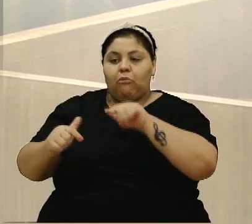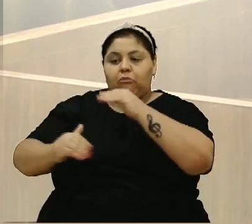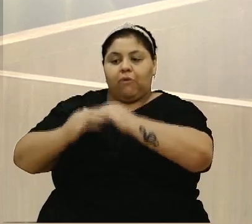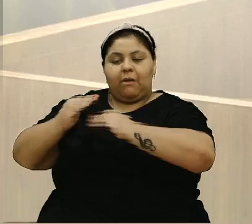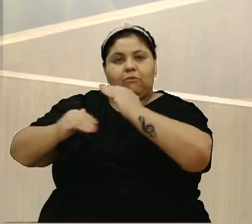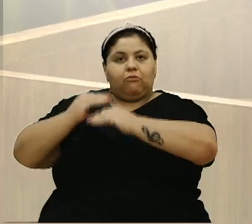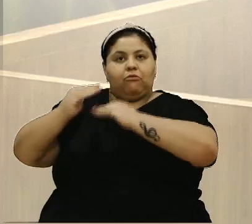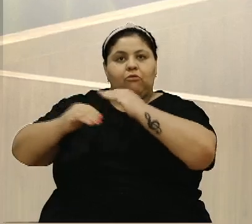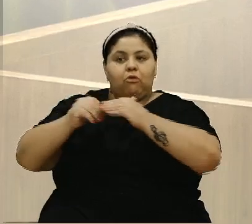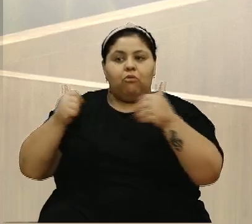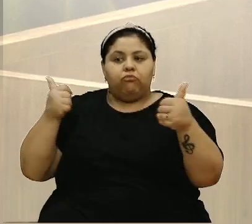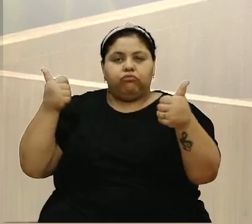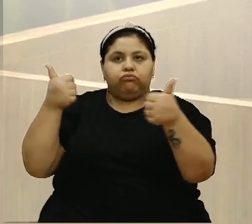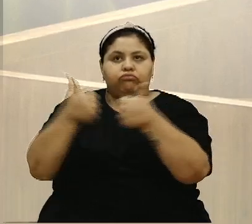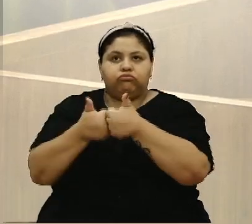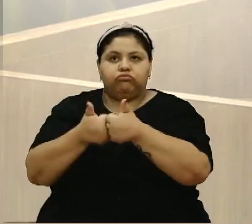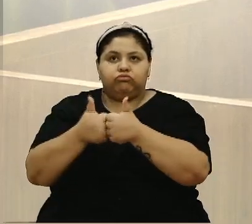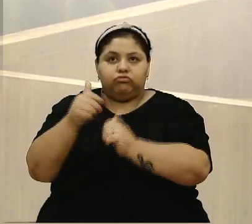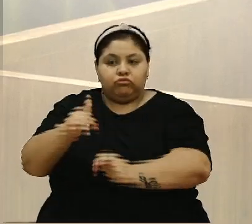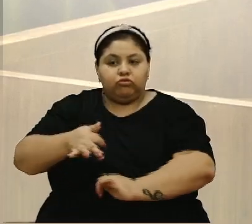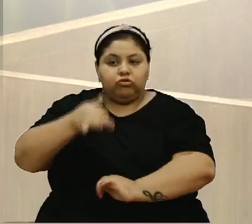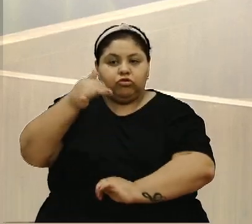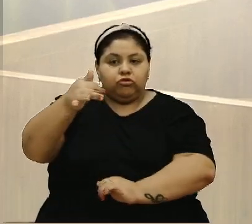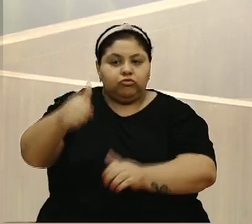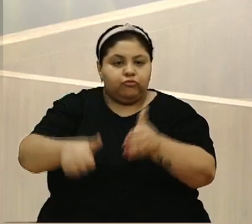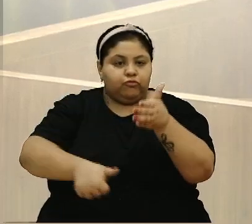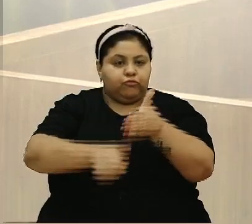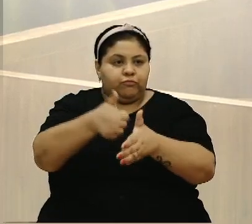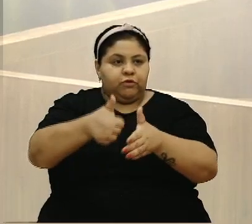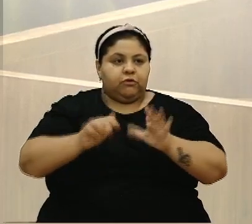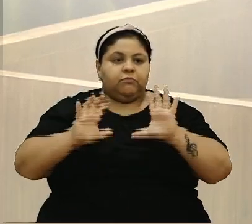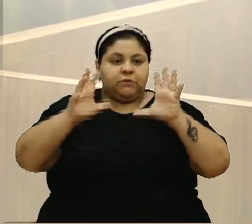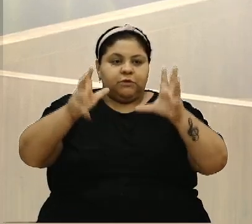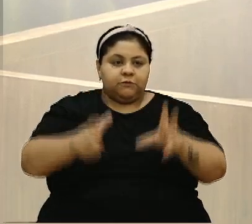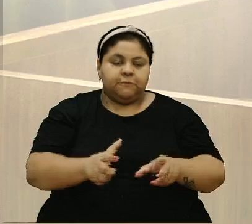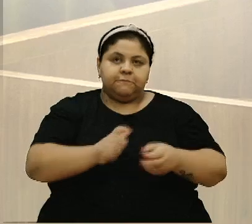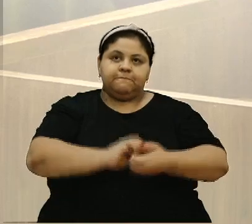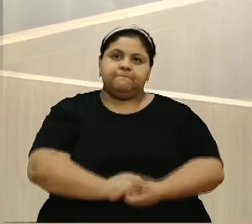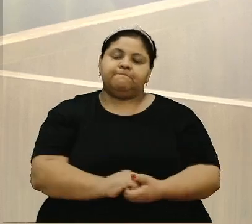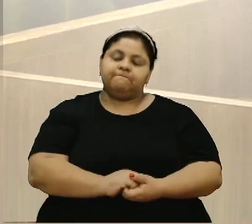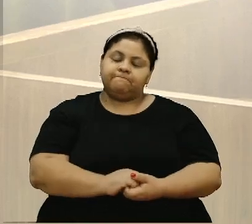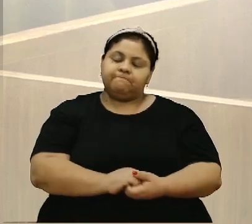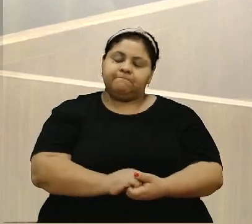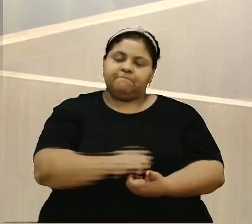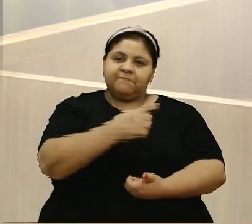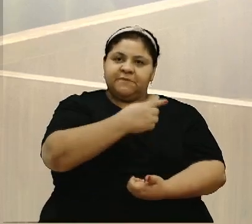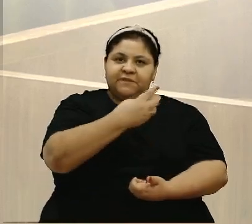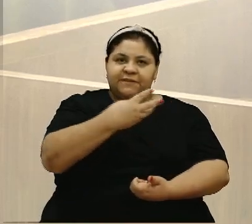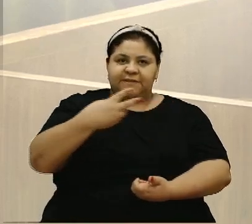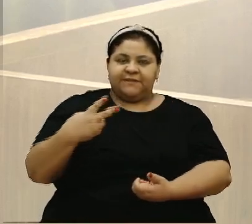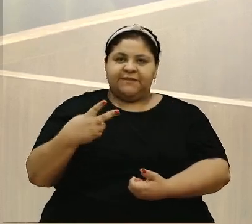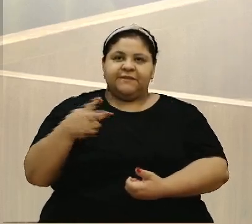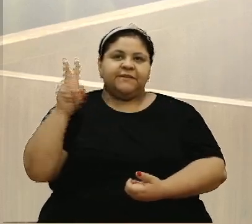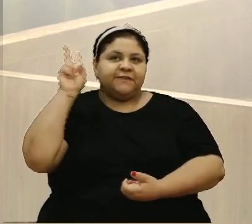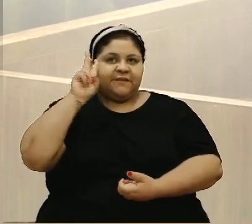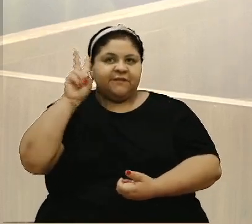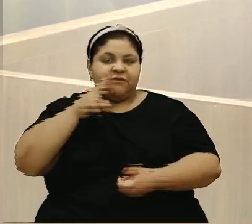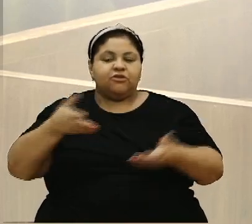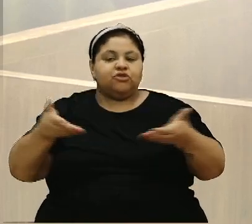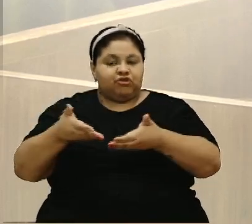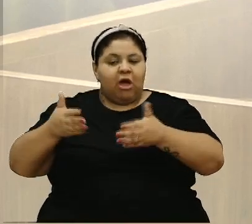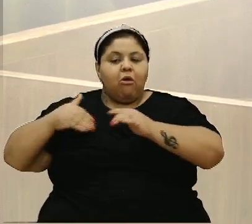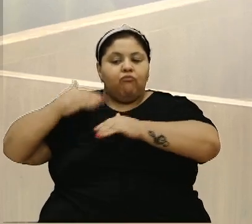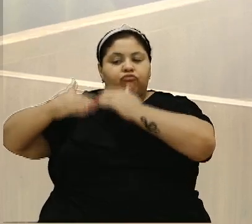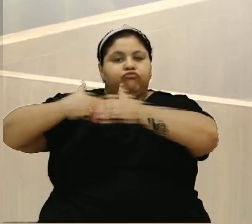construirmos juntos um futuro melhor para todos. Em 132 anos de história, já avançamos